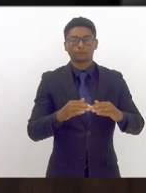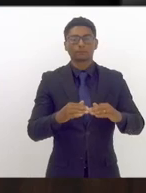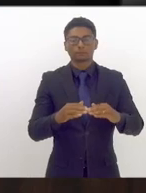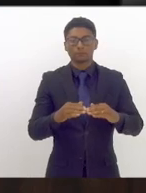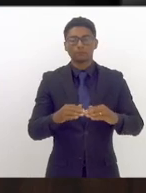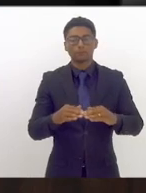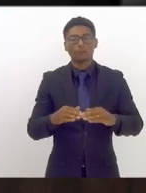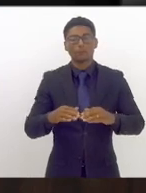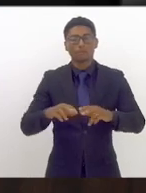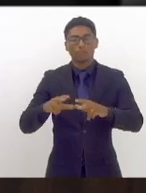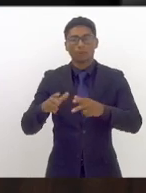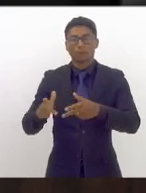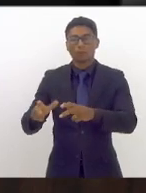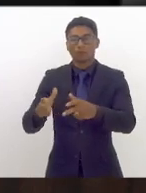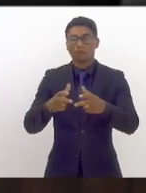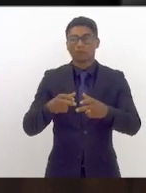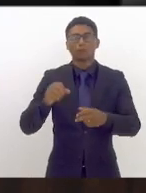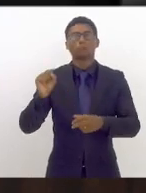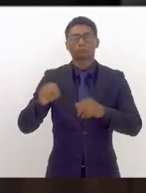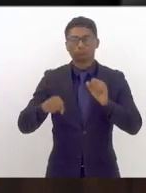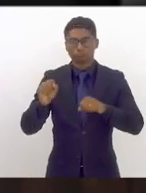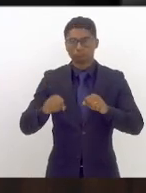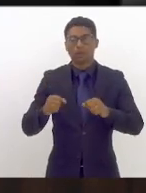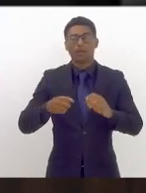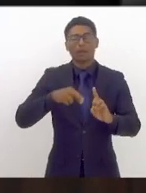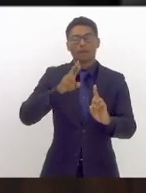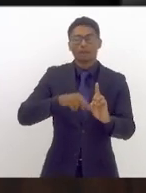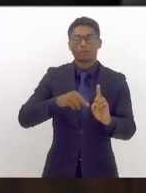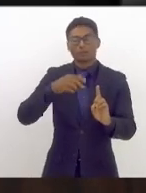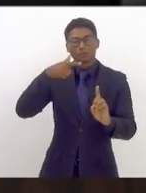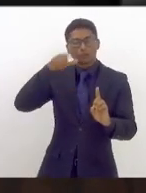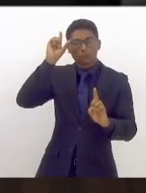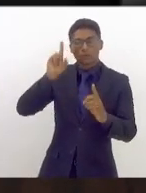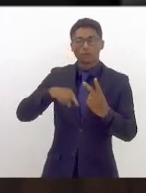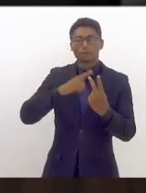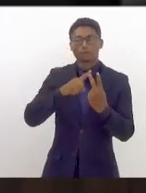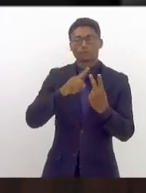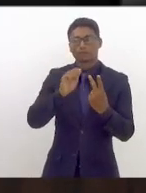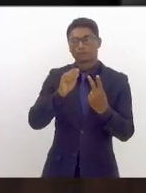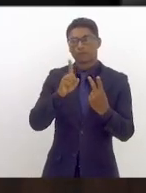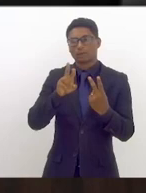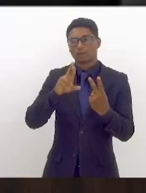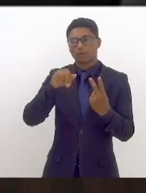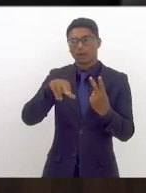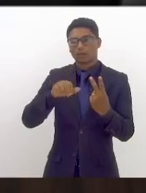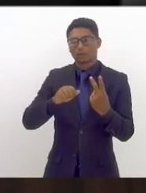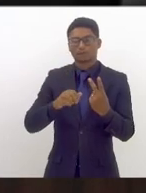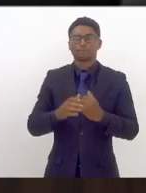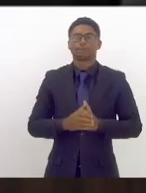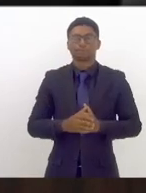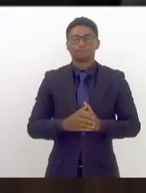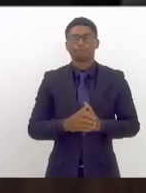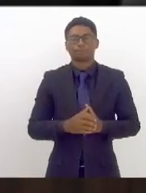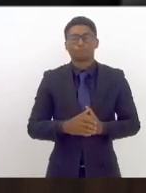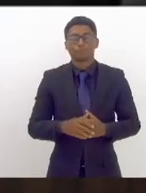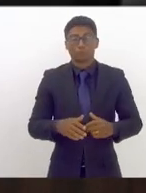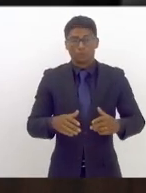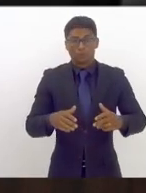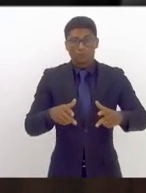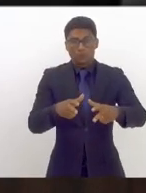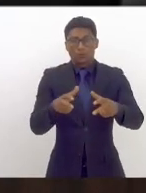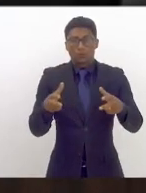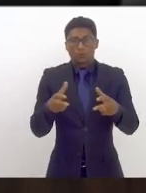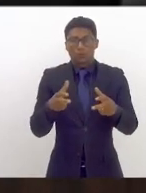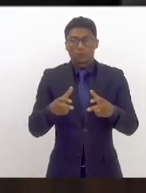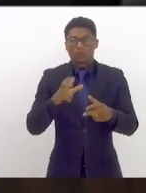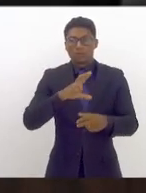favorável de orçamento favorável relatores estado Luís Paulo Adriana Baltazar e Luiz Paulo vendendo de pareceres das